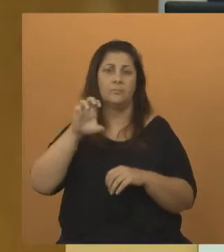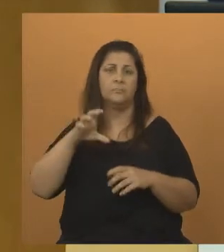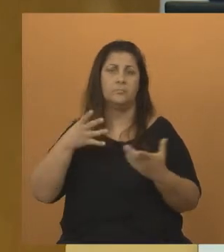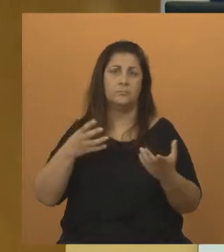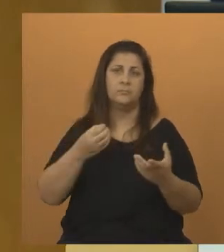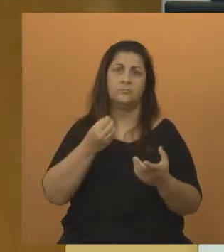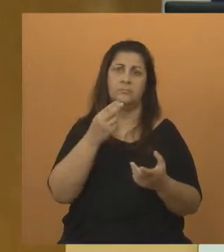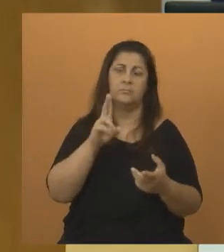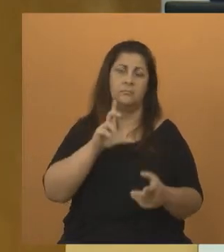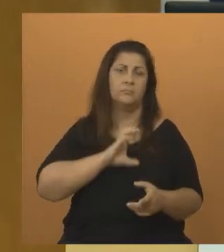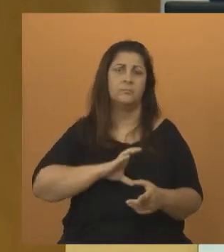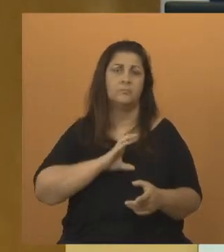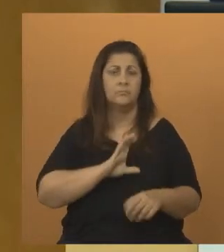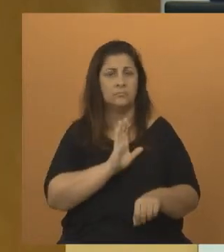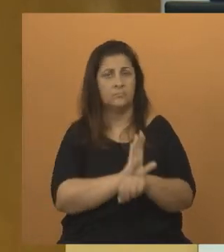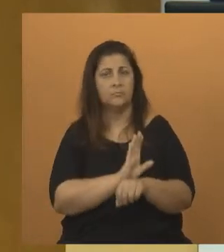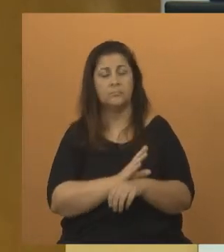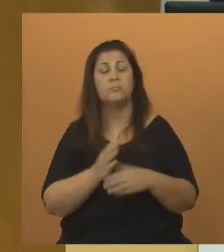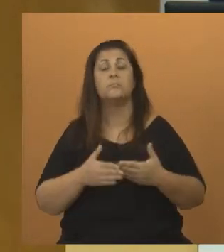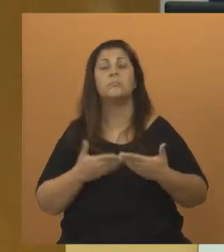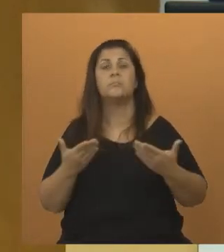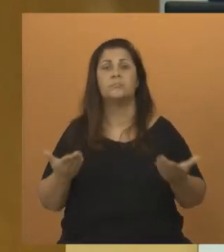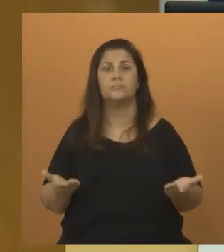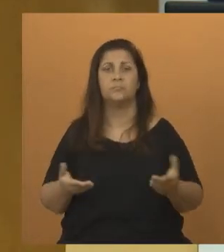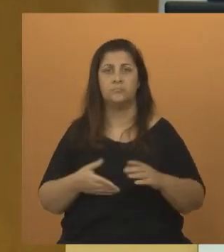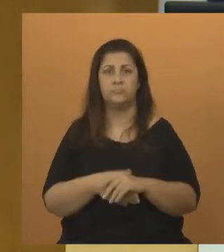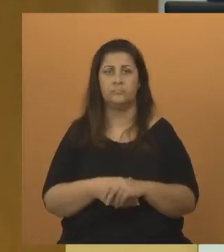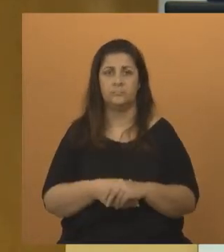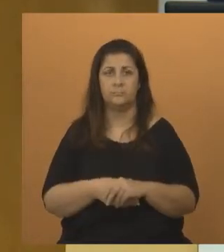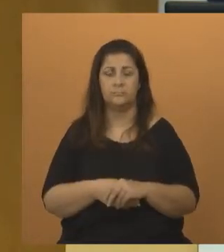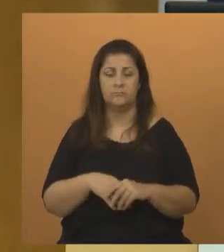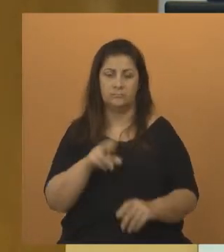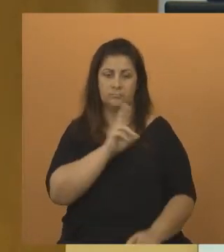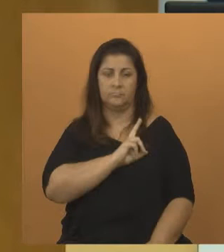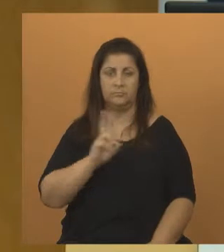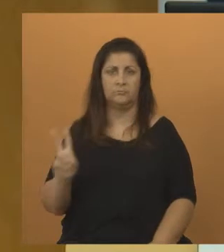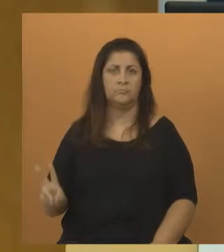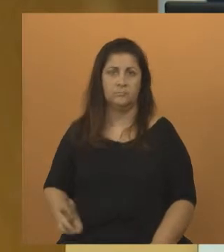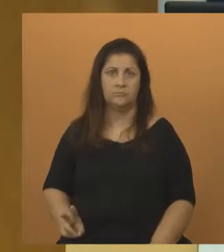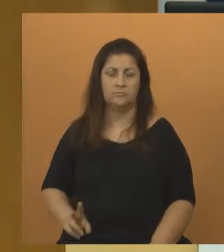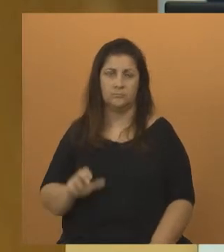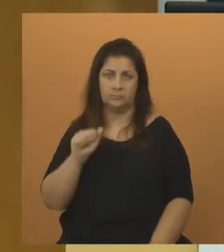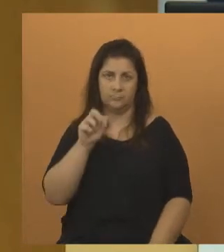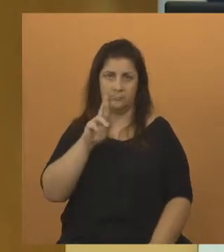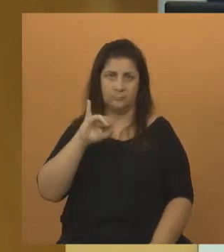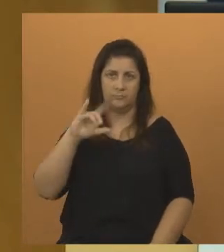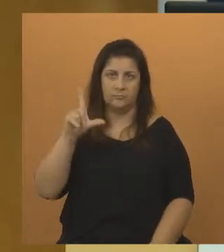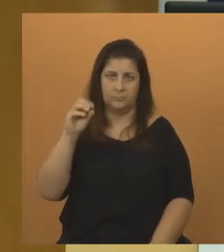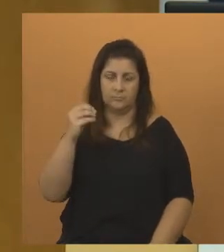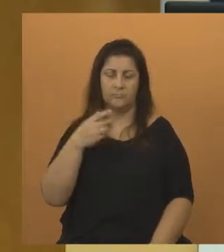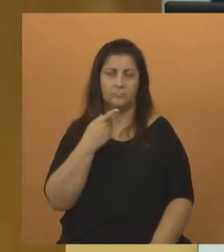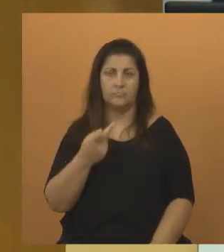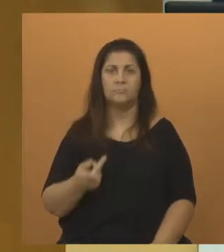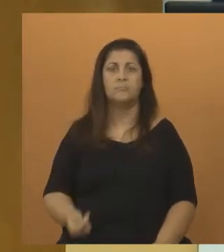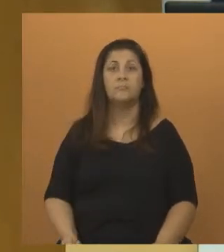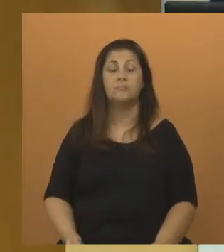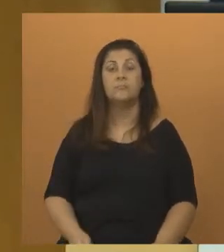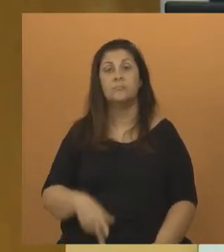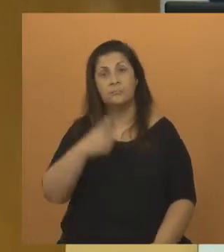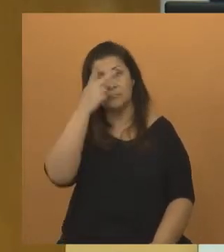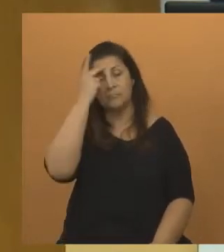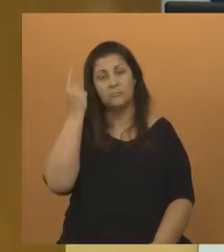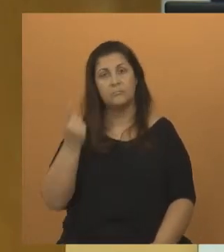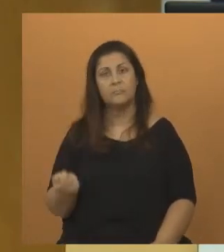município, né, ajudar de que maneira, né? E, como disse o vereador Arildo aqui, essas pessoas, essas